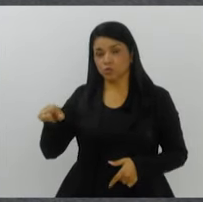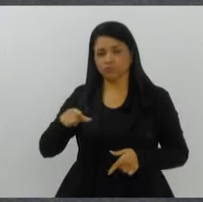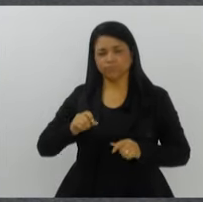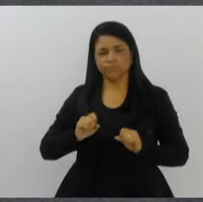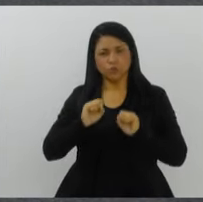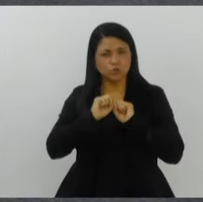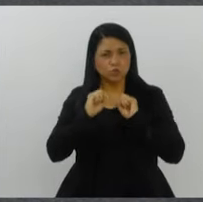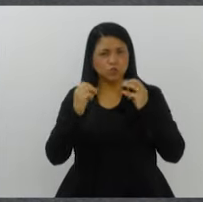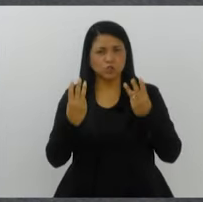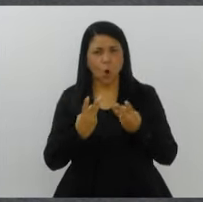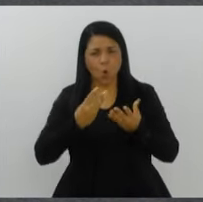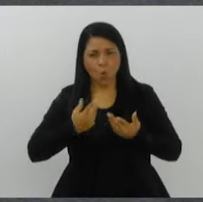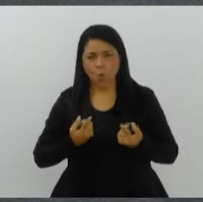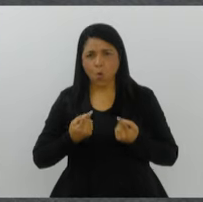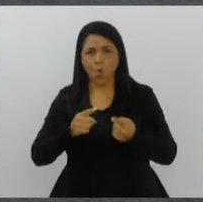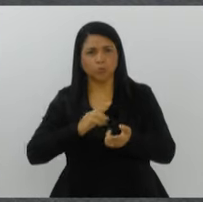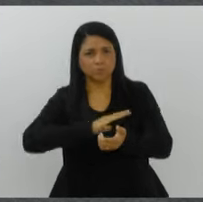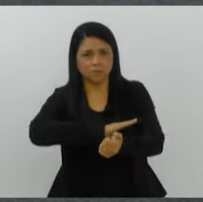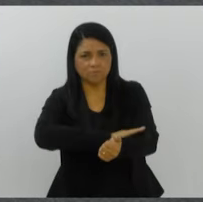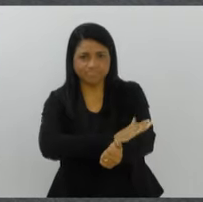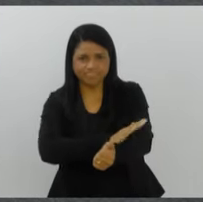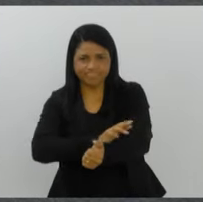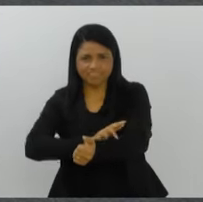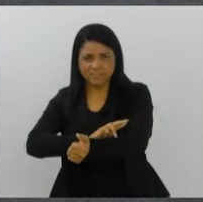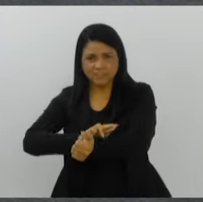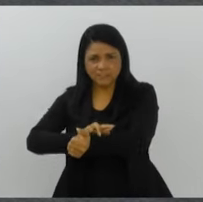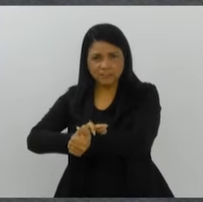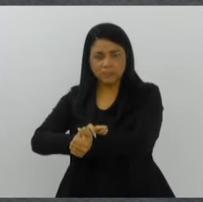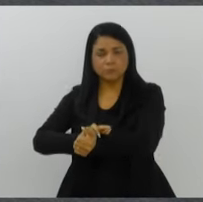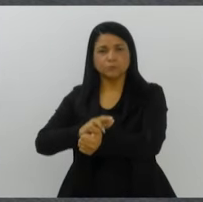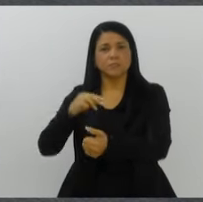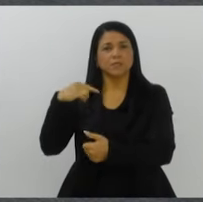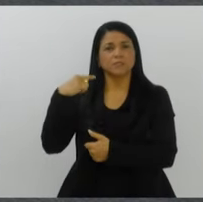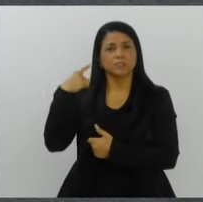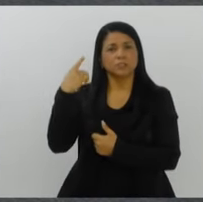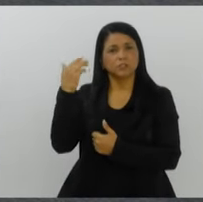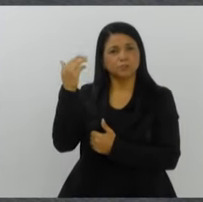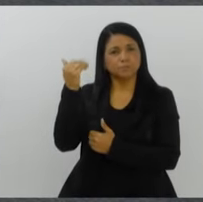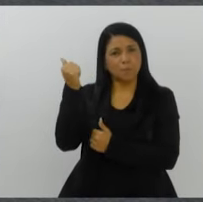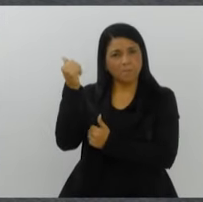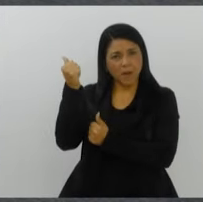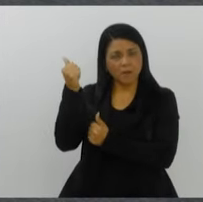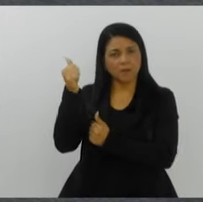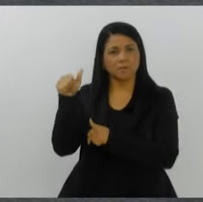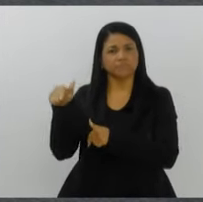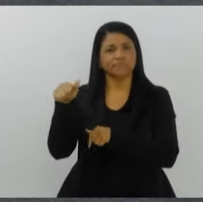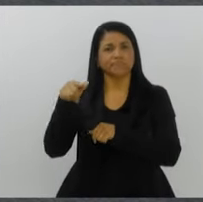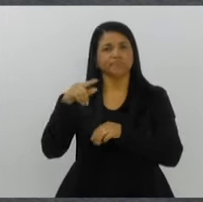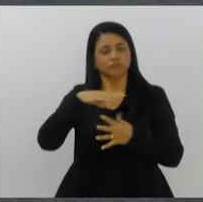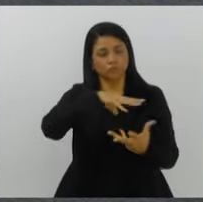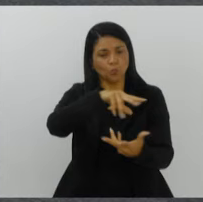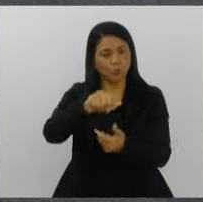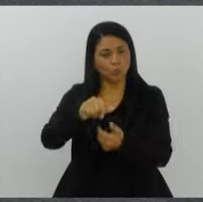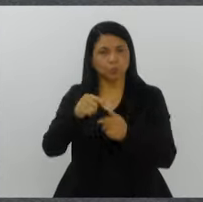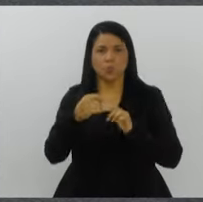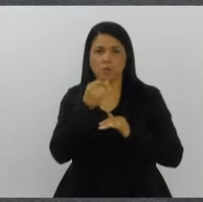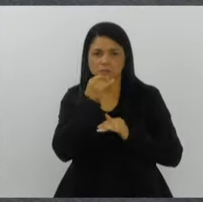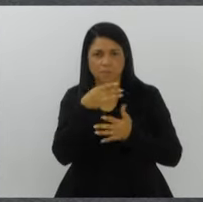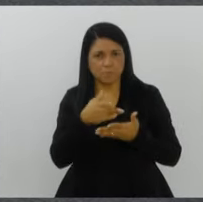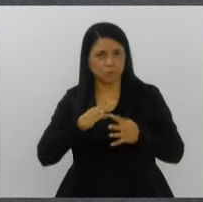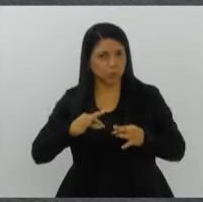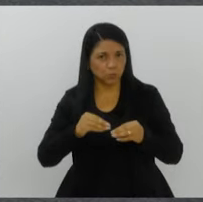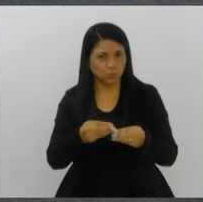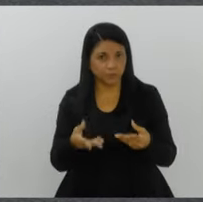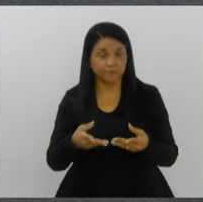racismo na Espanha e no mundo inteiro, um exemplo. A ministra Margarete Menezes, da